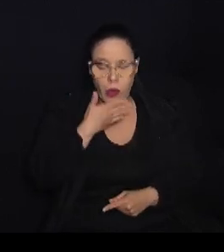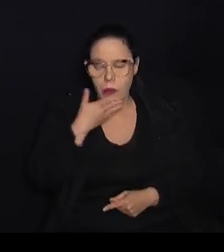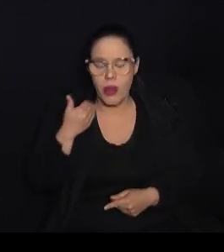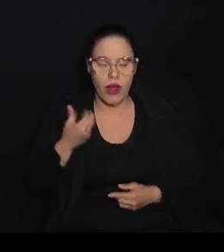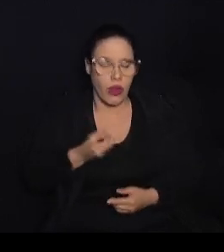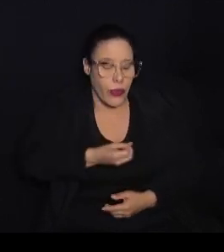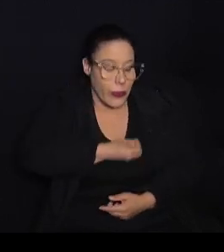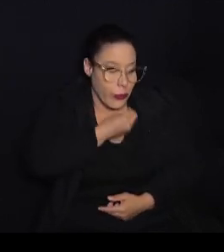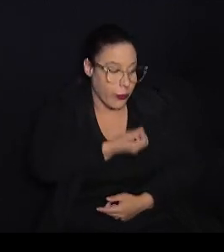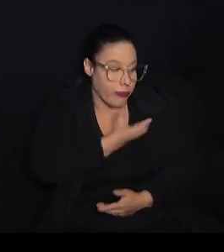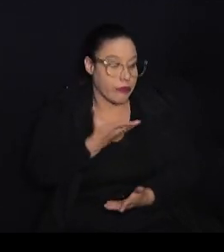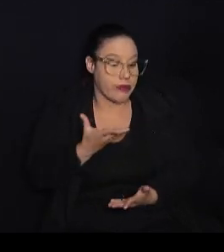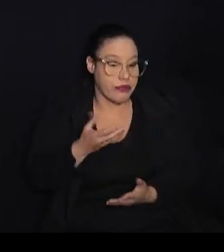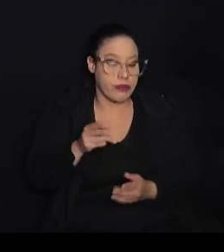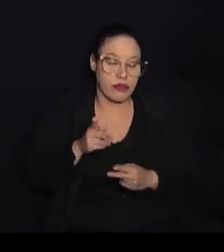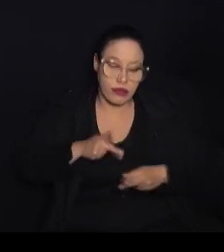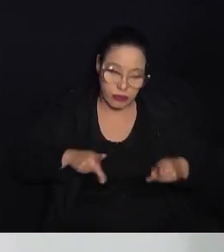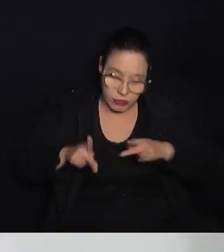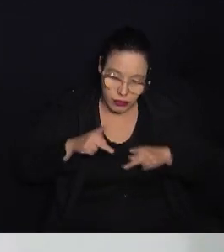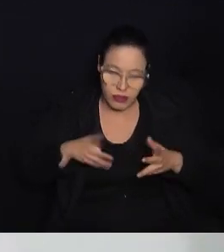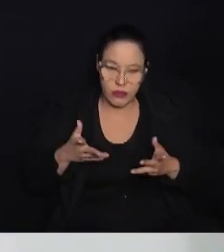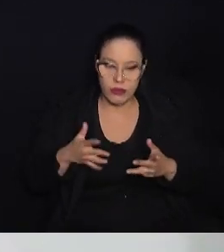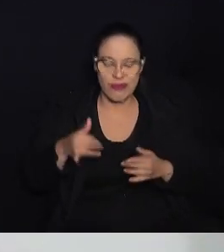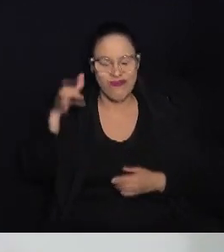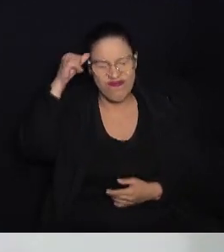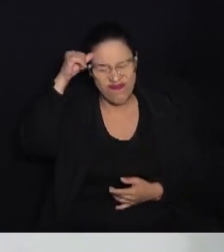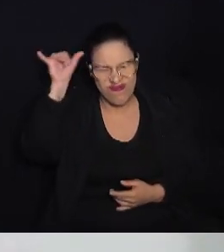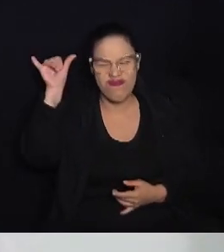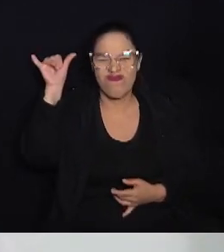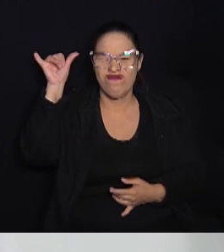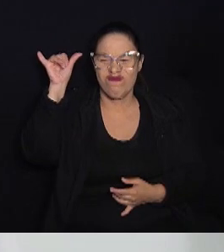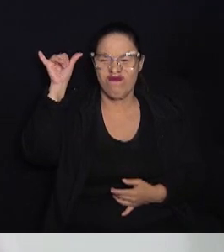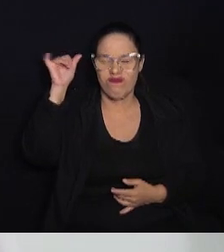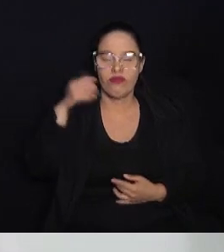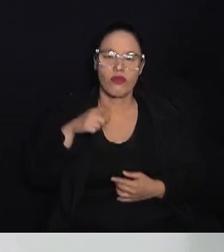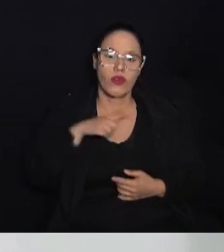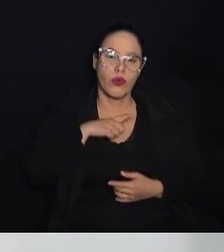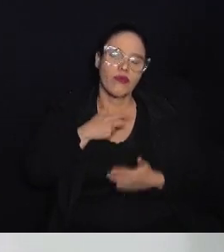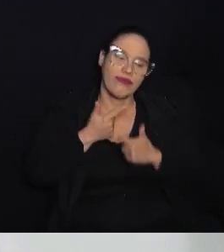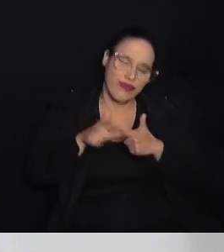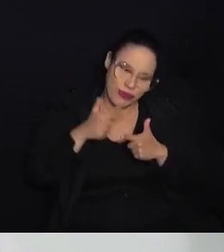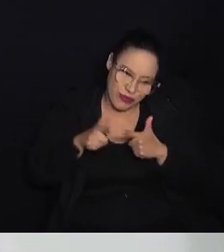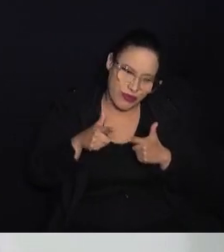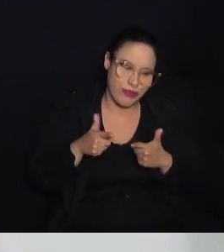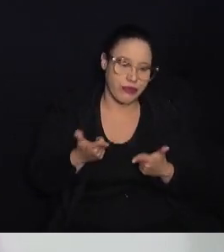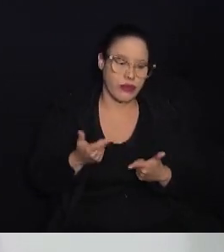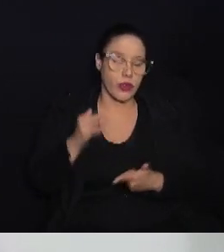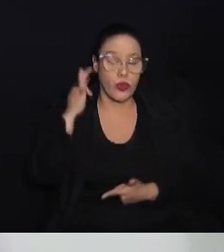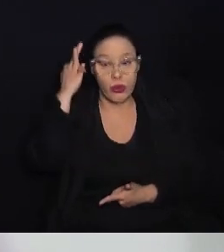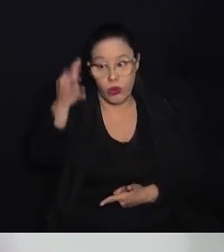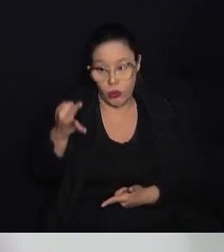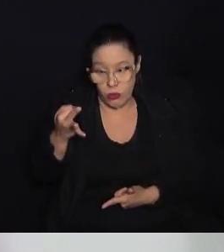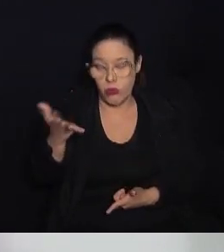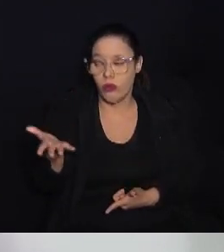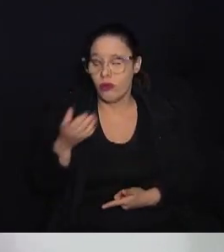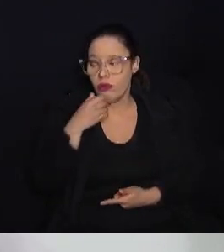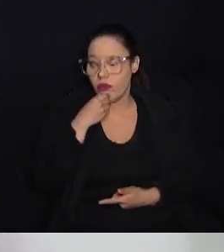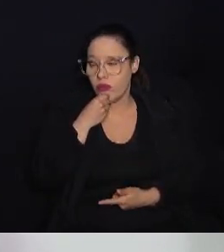é melhorar a qualidade de vida da população e evitar que as pessoas tenham complicações e